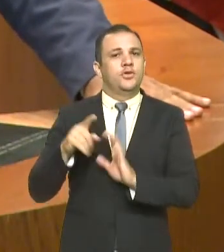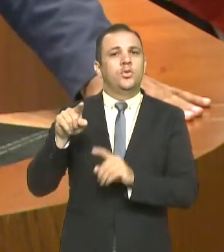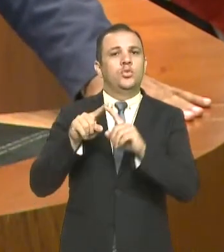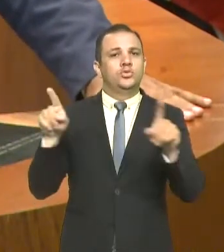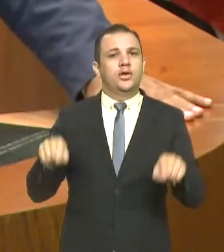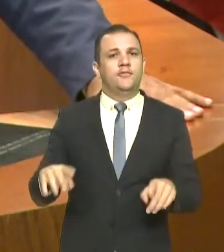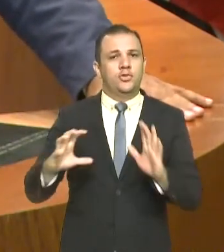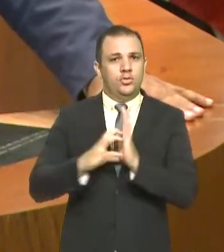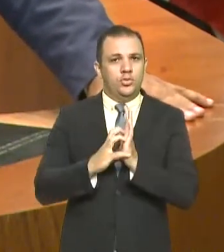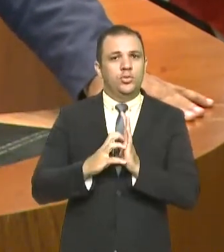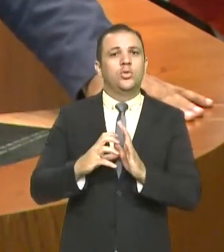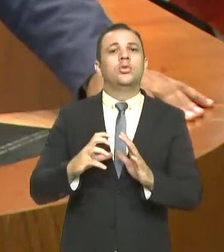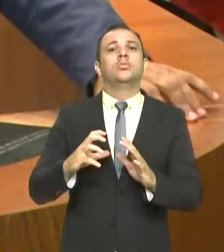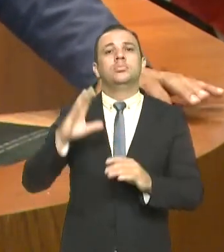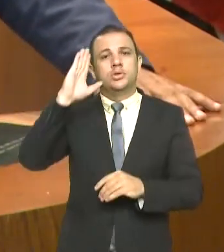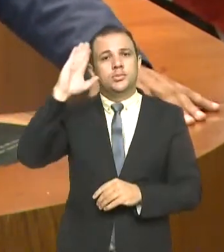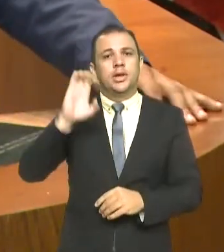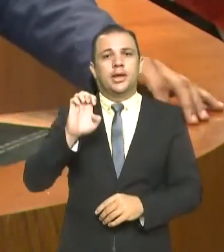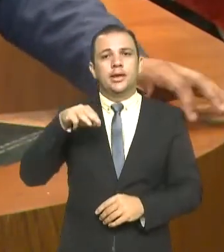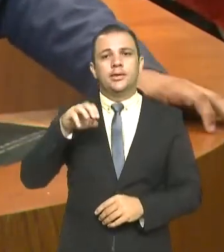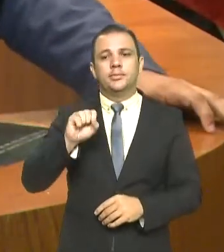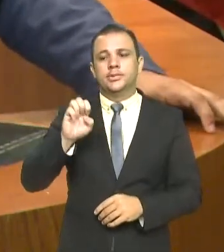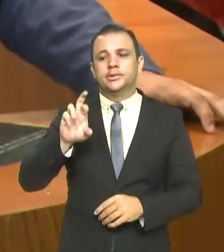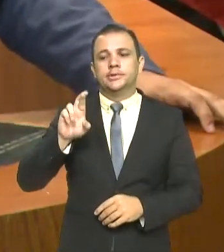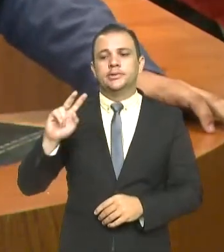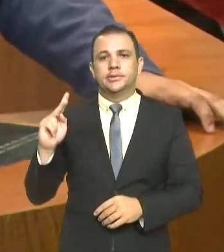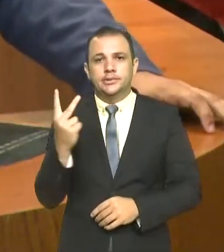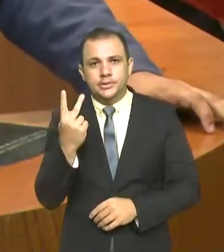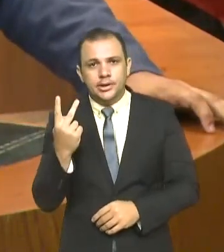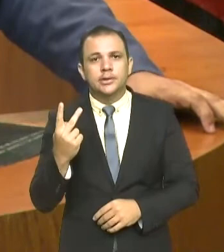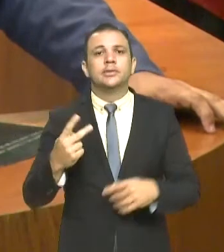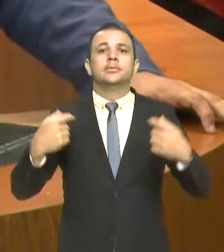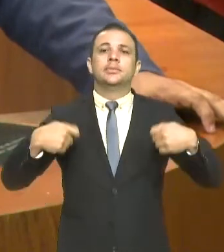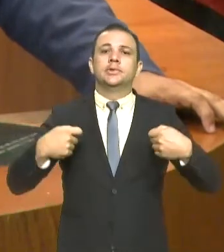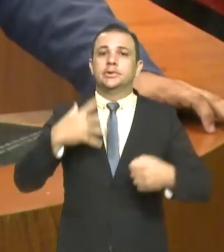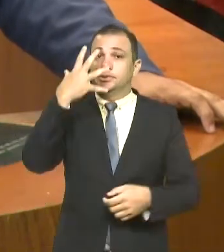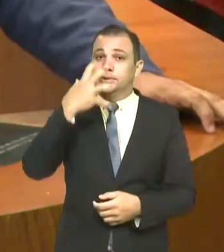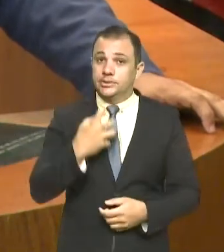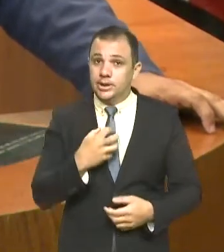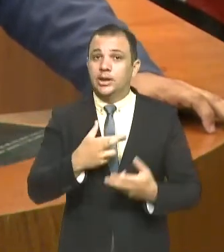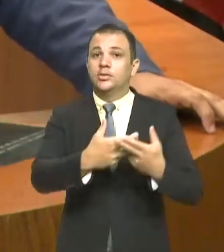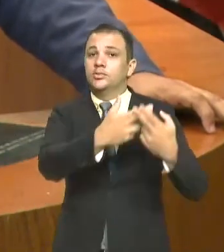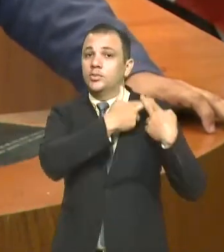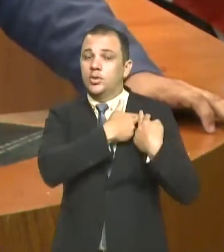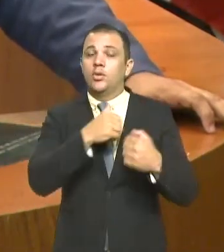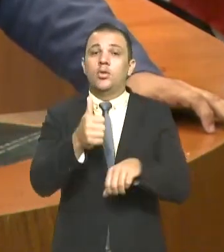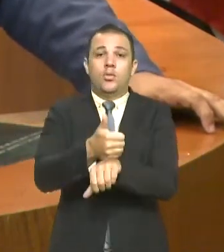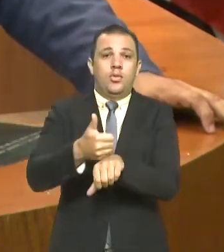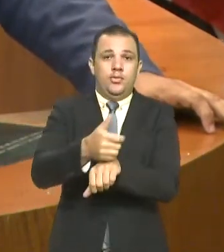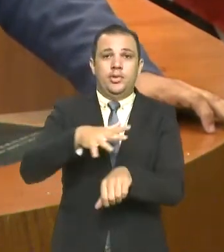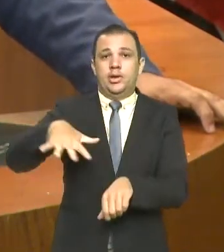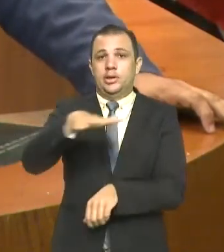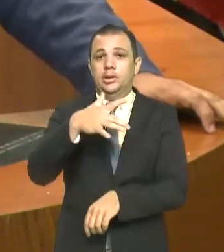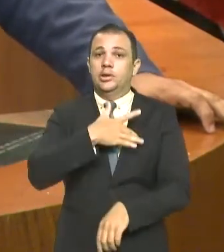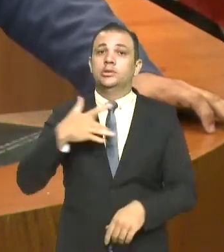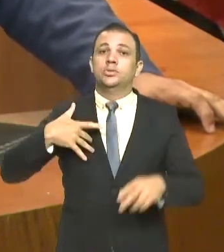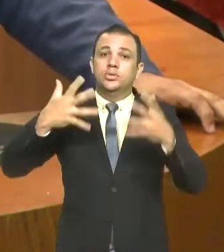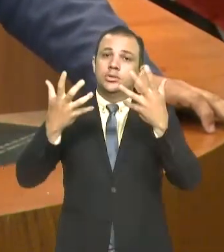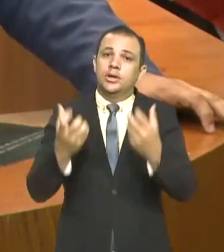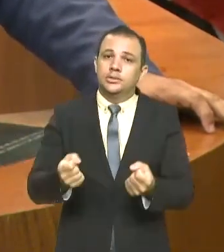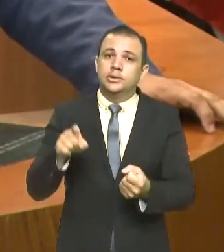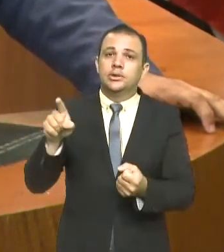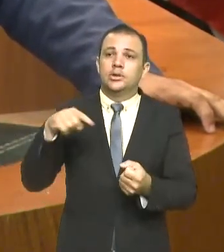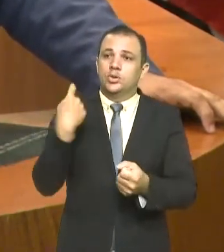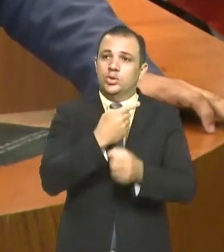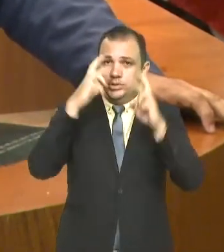Então, fazemos um mandato com muita seriedade, muita responsabilidade, e os profissionais da saúde recebam o nosso respeito, a nossa solidariedade.